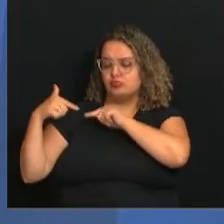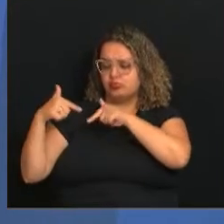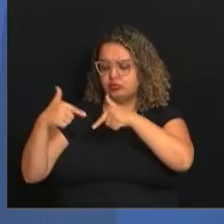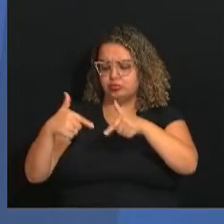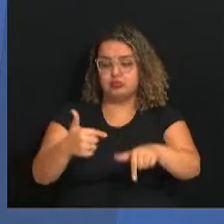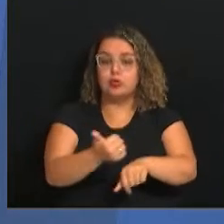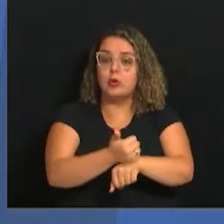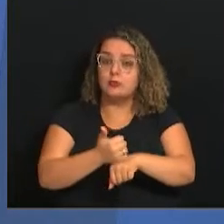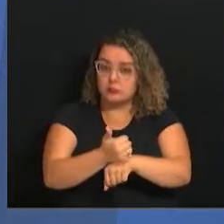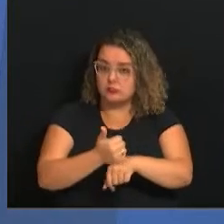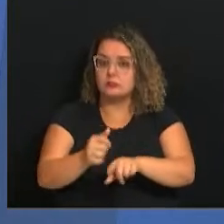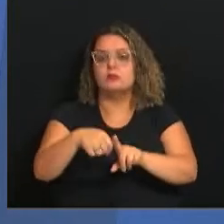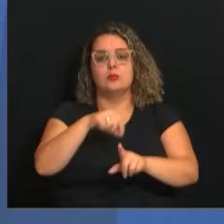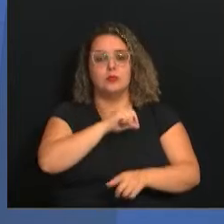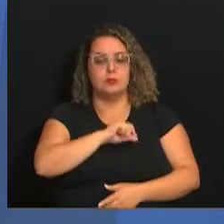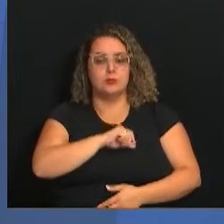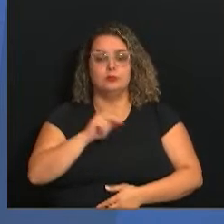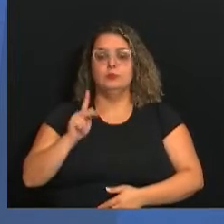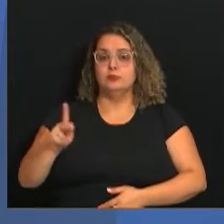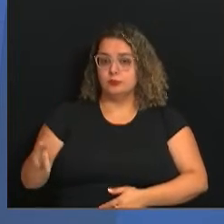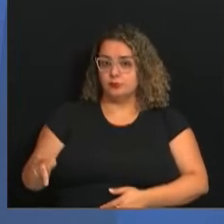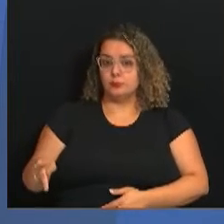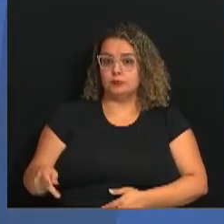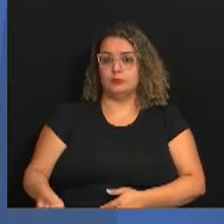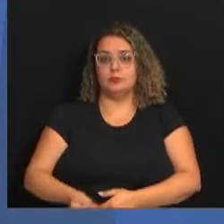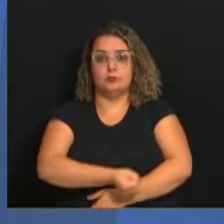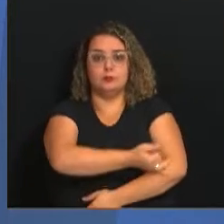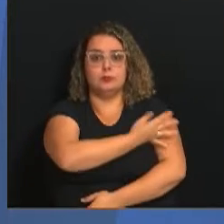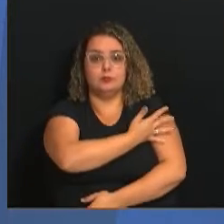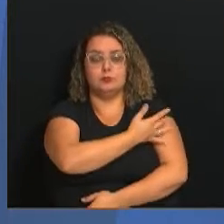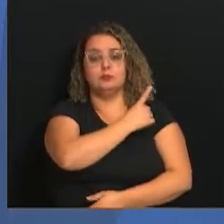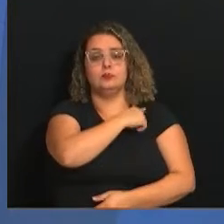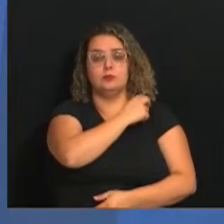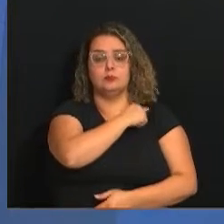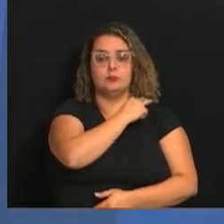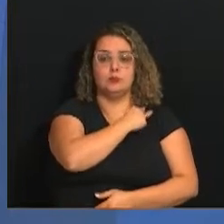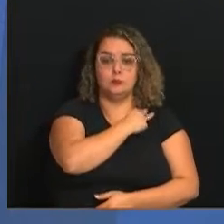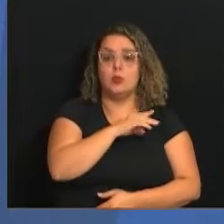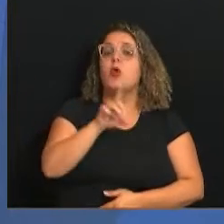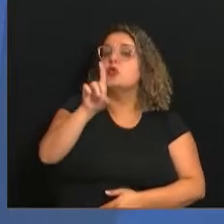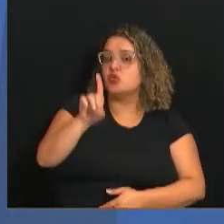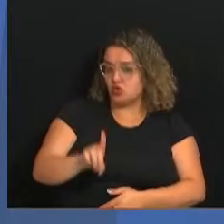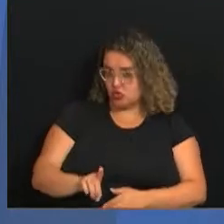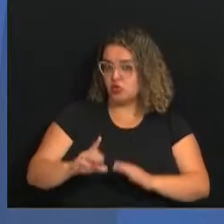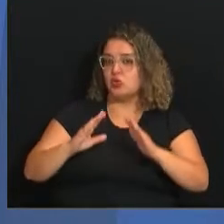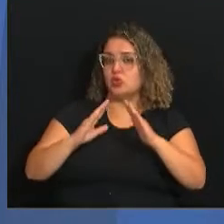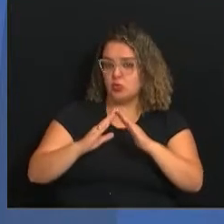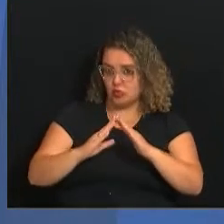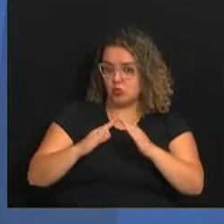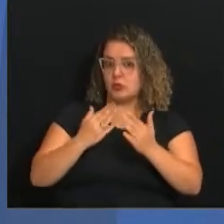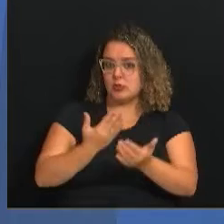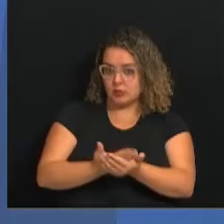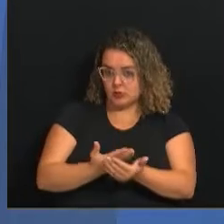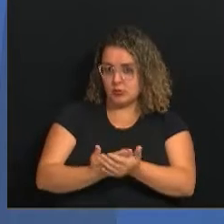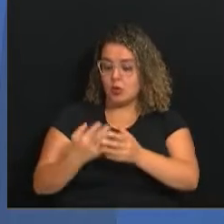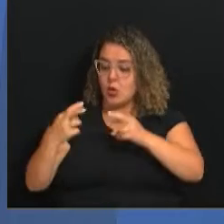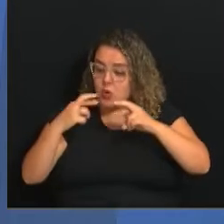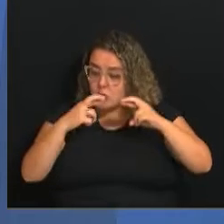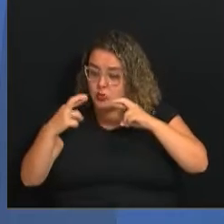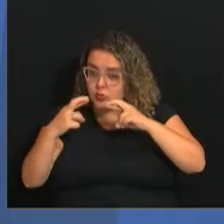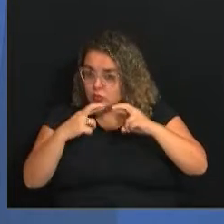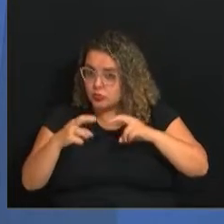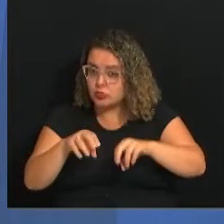na regulamentação da norma. As propostas precisam ainda ser aprovadas em uma segunda votação e depois